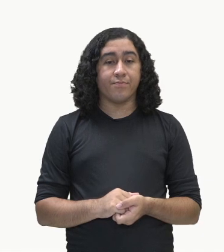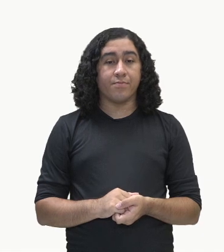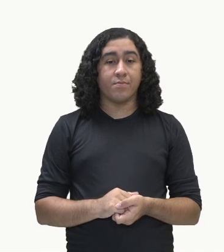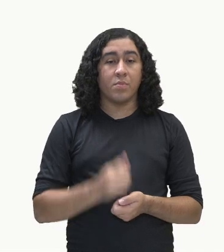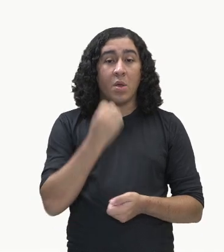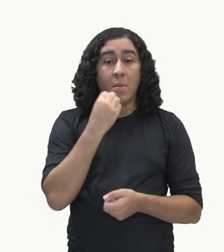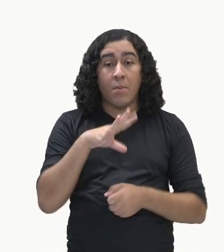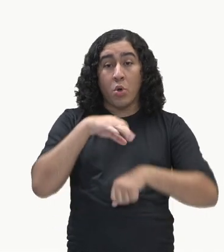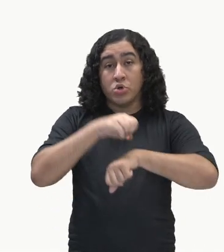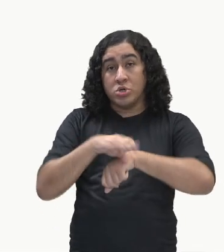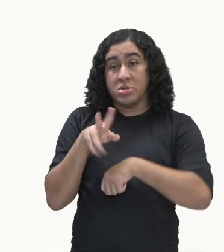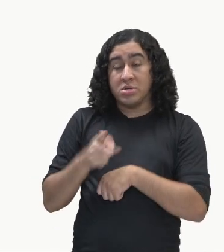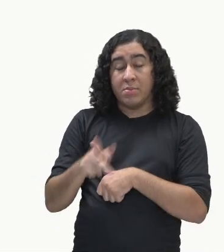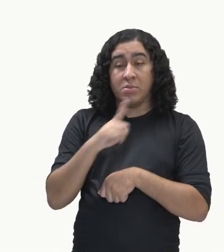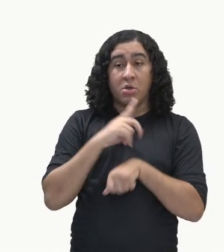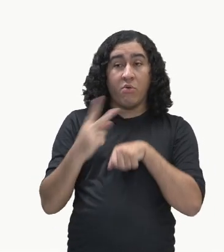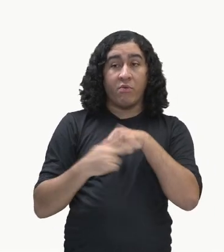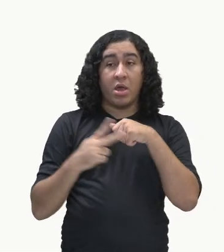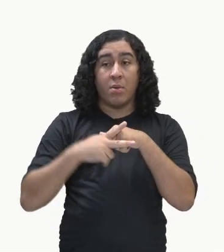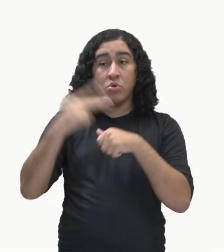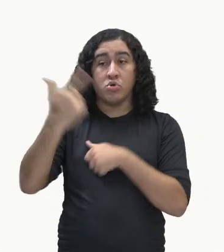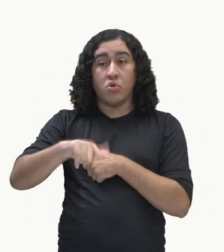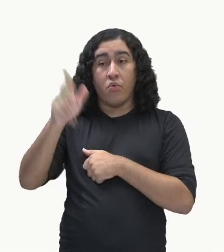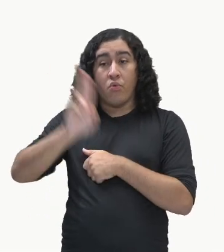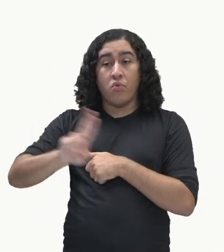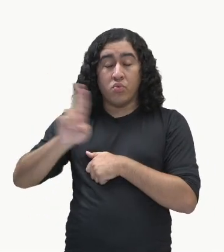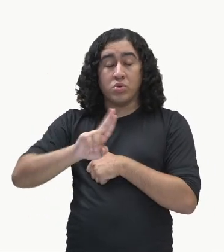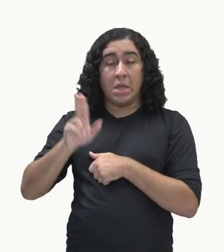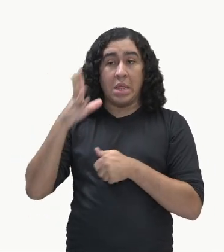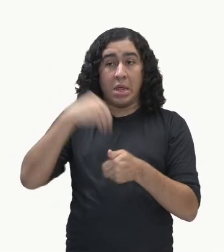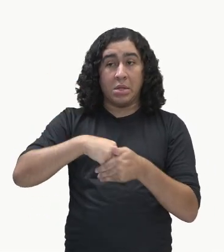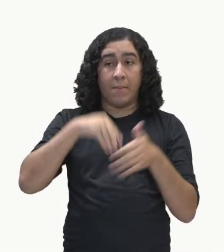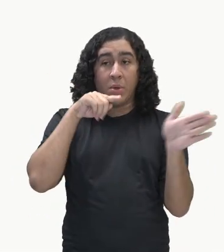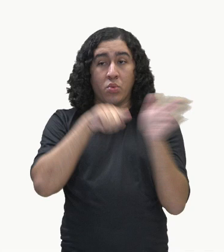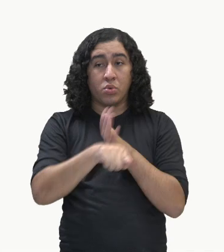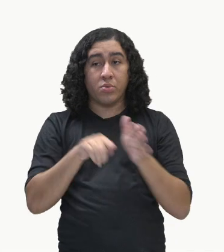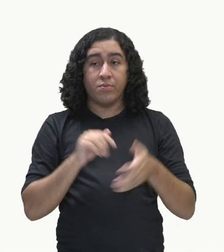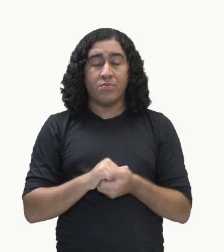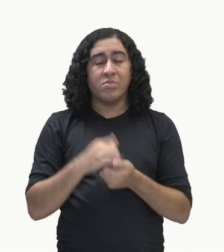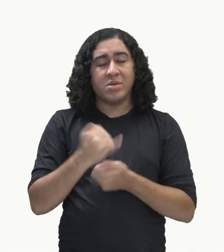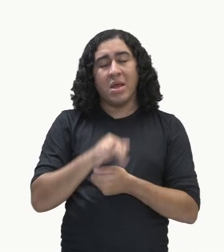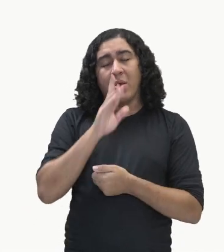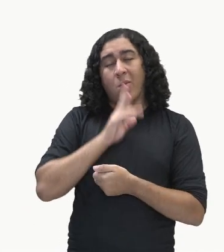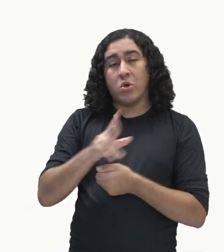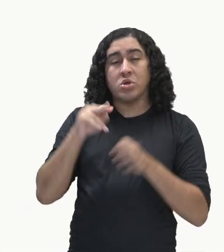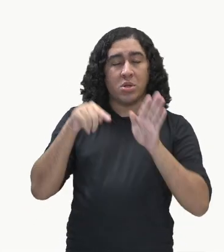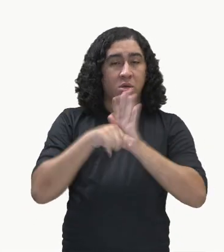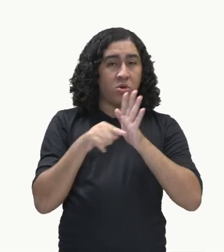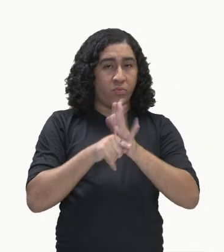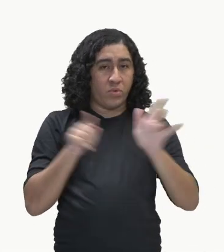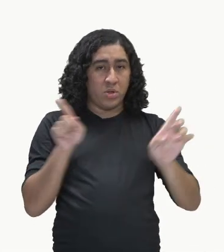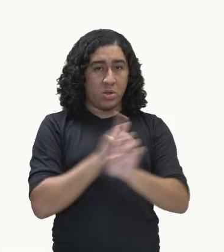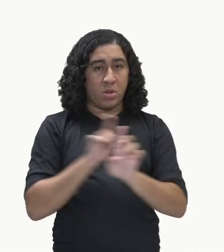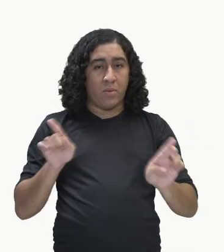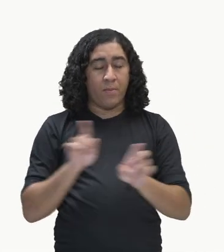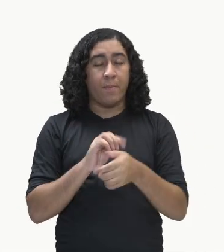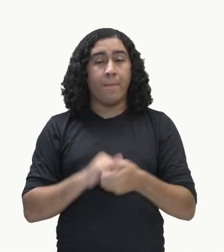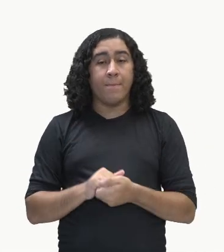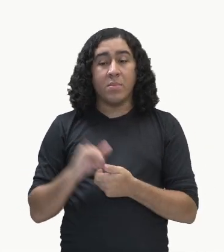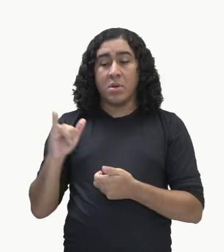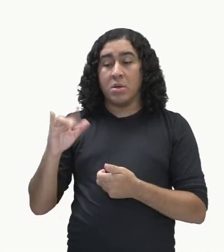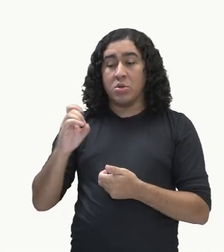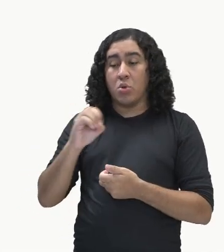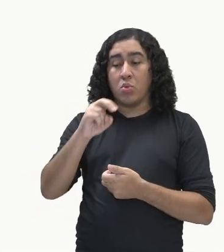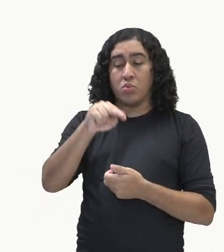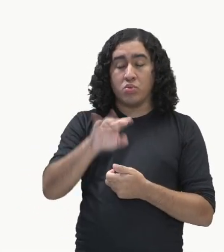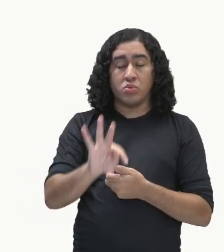dica sempre repetir o verbo que eu utilizei na pergunta. Mesmo que a resposta for negativa. No, I don't. Não, eu não estou